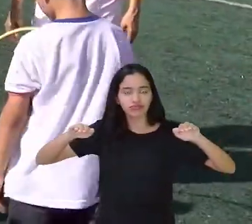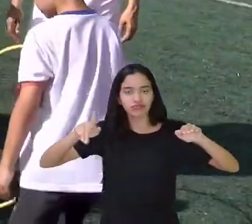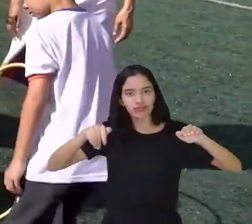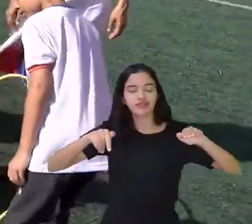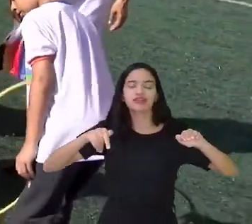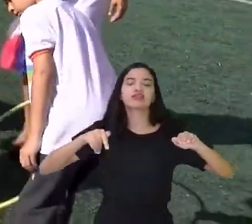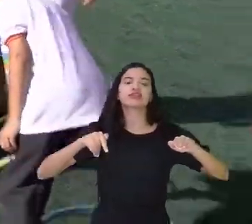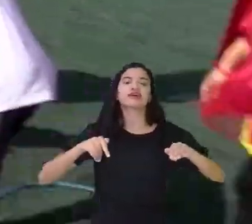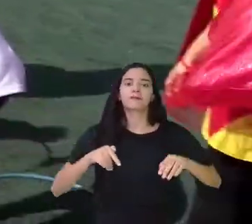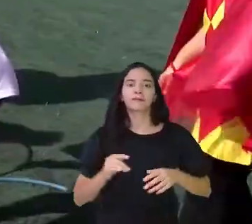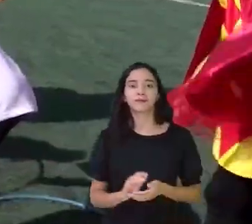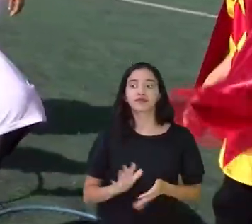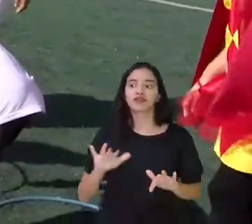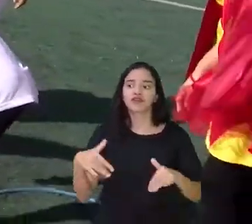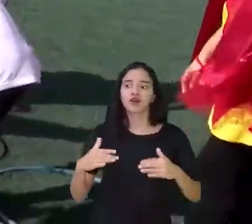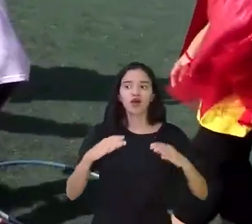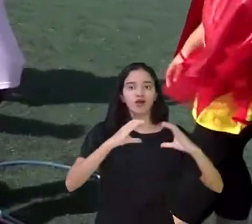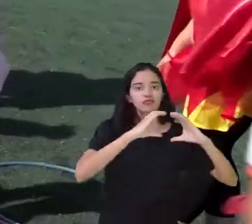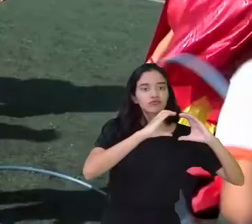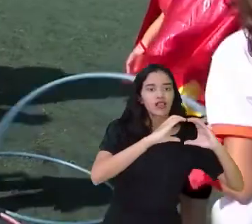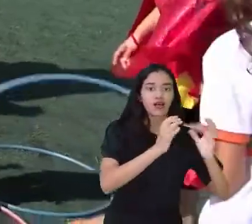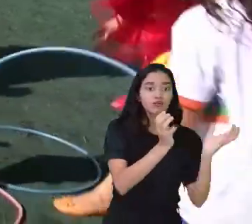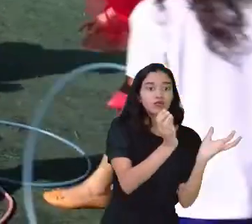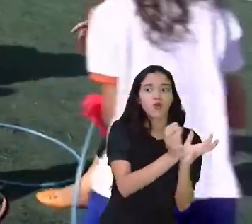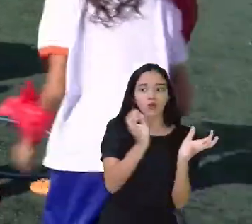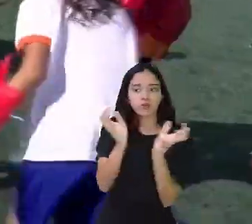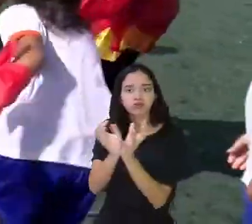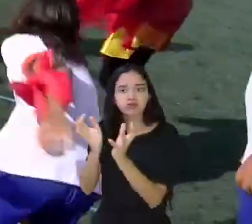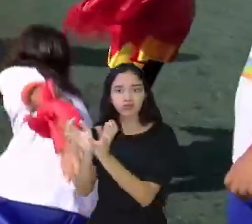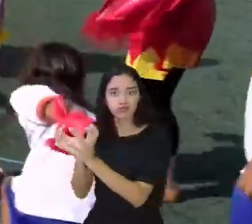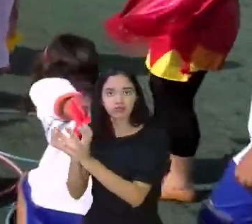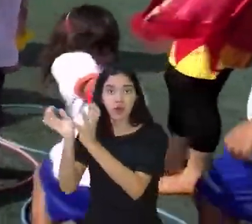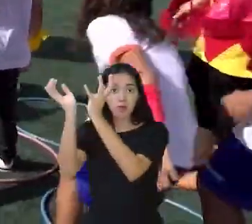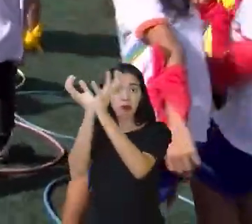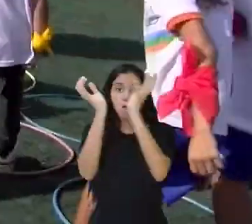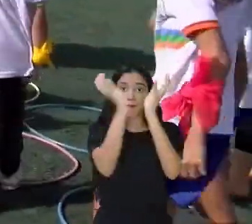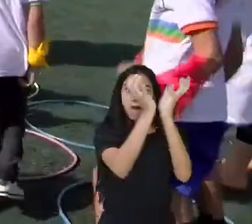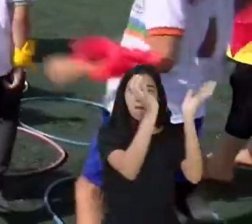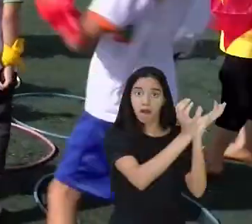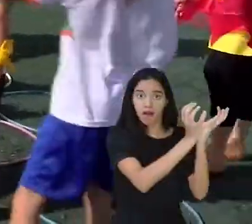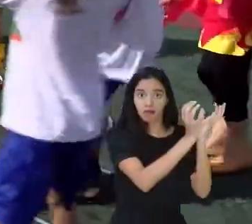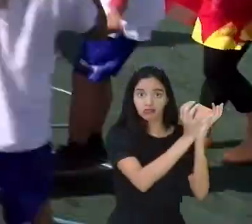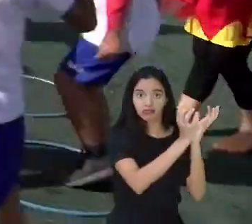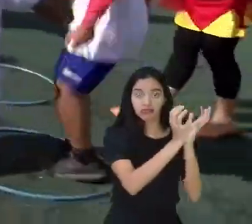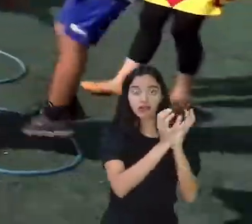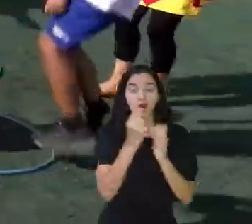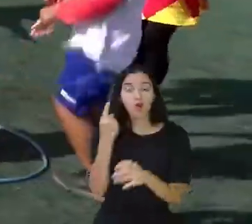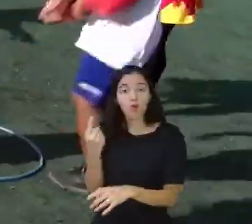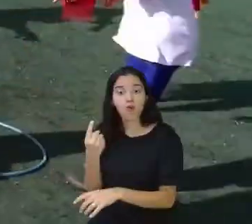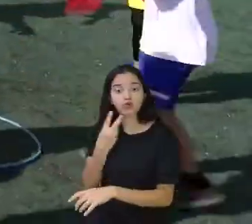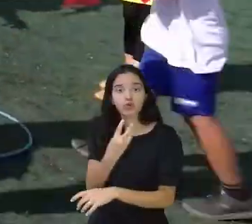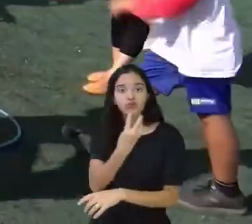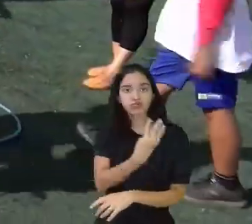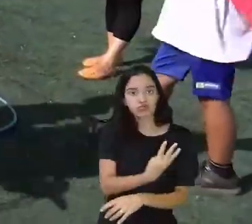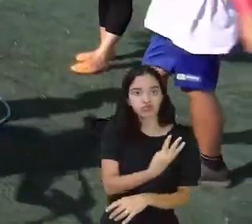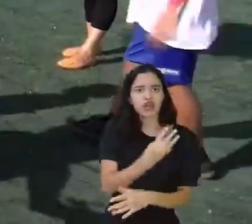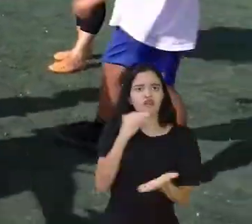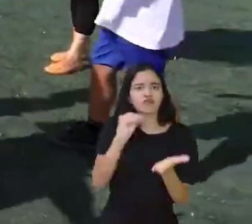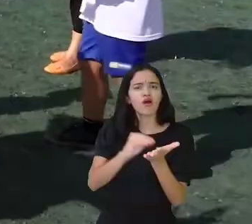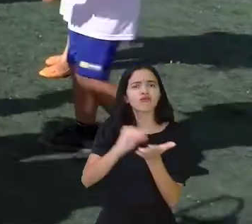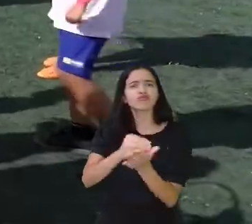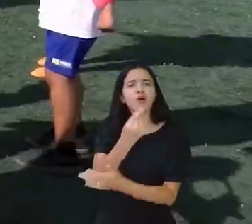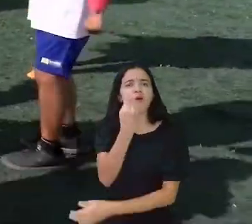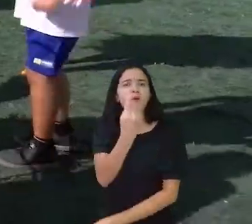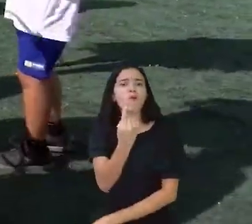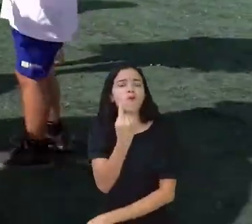onde a senhora vê, professora. Olha, três, já. Três aqui agora. Oxi. Já montou. Montou não. Falta uma ali, só uma. Uma. Só uma. Tá